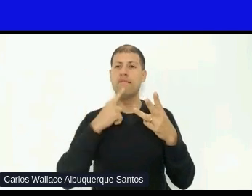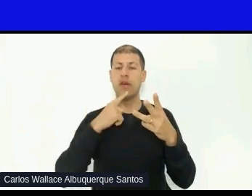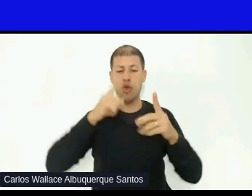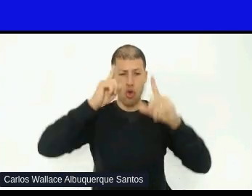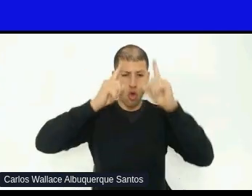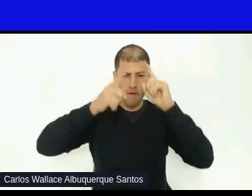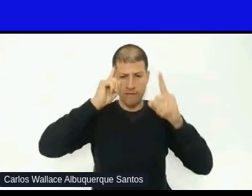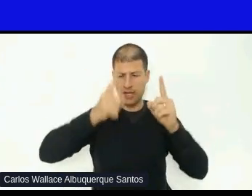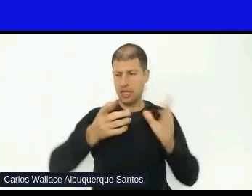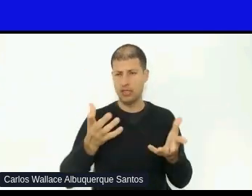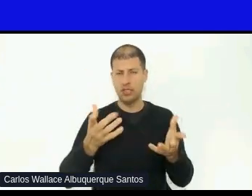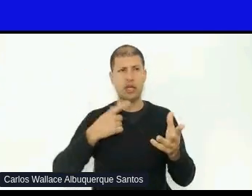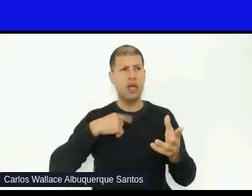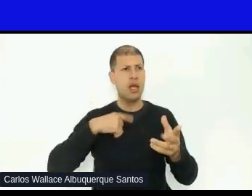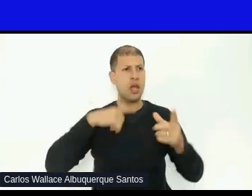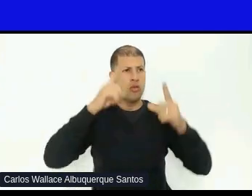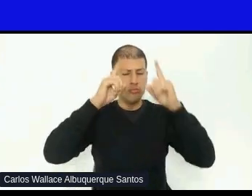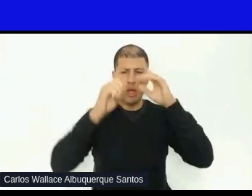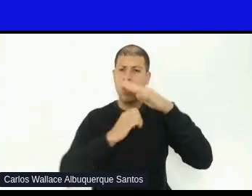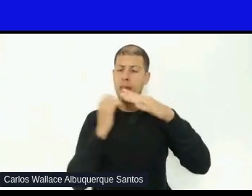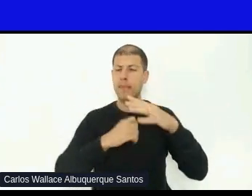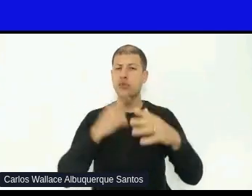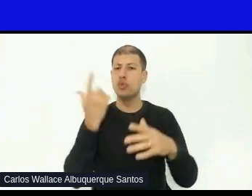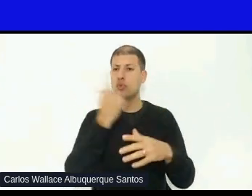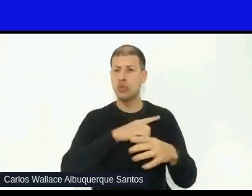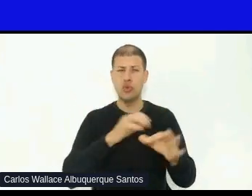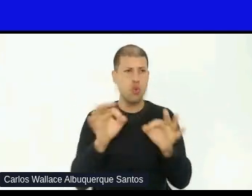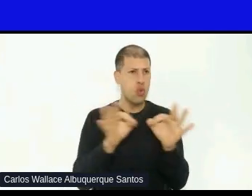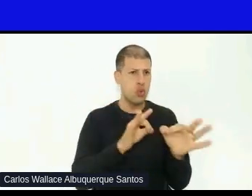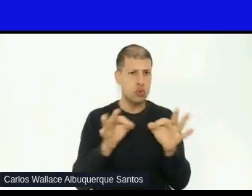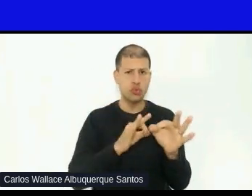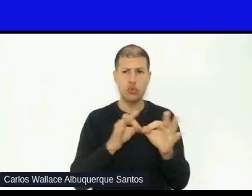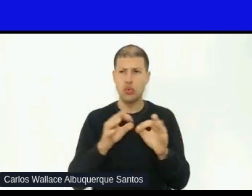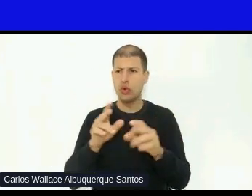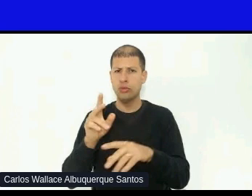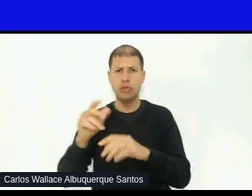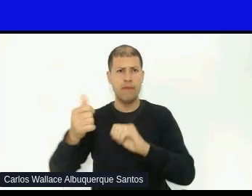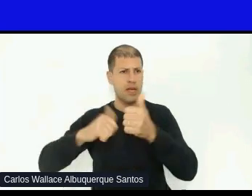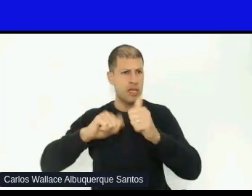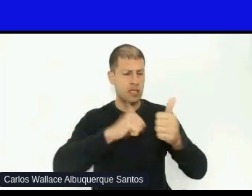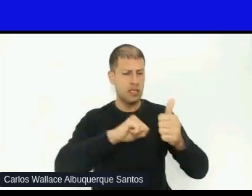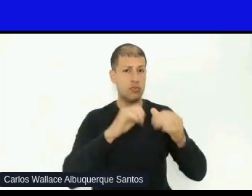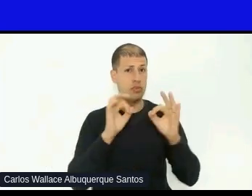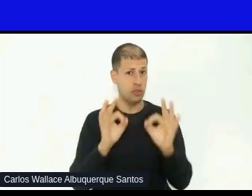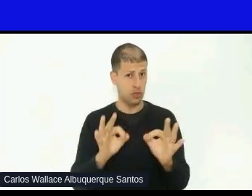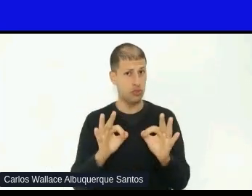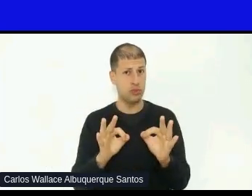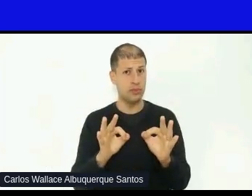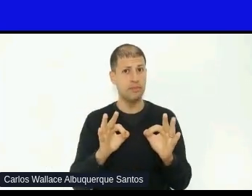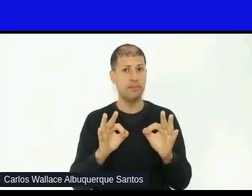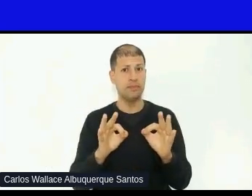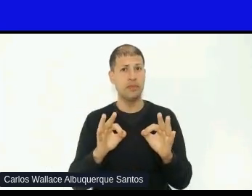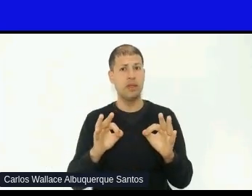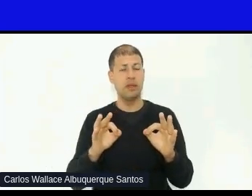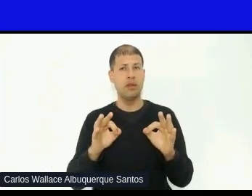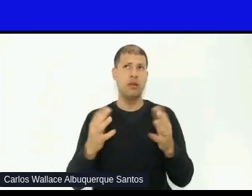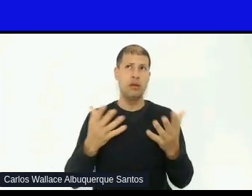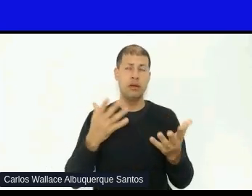governança. Então como que eu, como empresa, consigo manter controles e monitoramento adequados? com relação aos